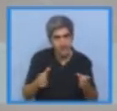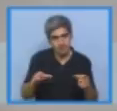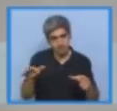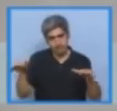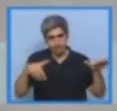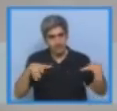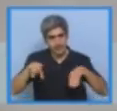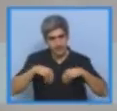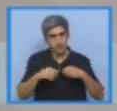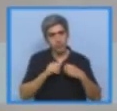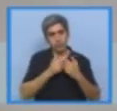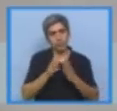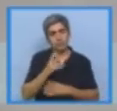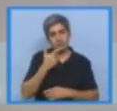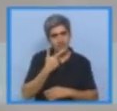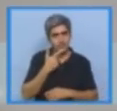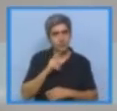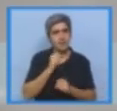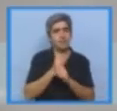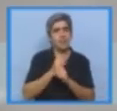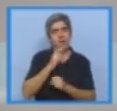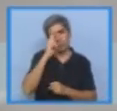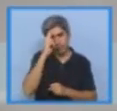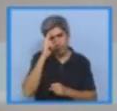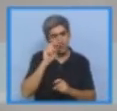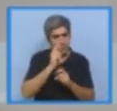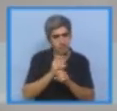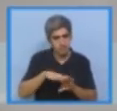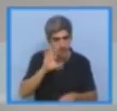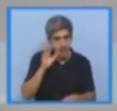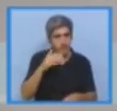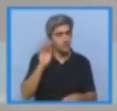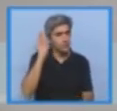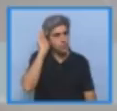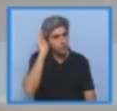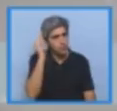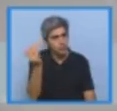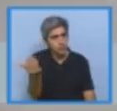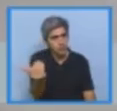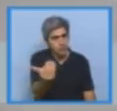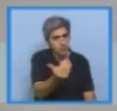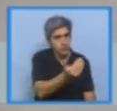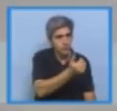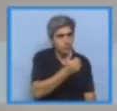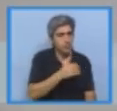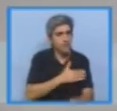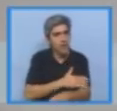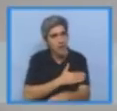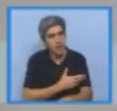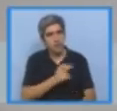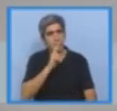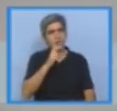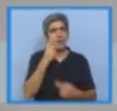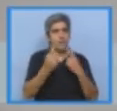um trabalho que pode ser mais exigente, mas de escutar alguém que está fragilizado, de ir ter